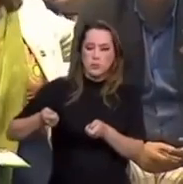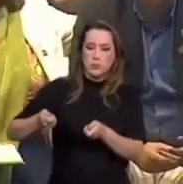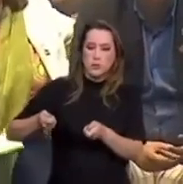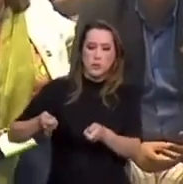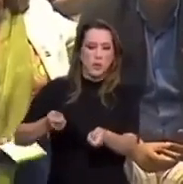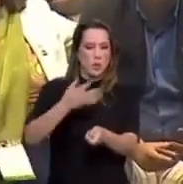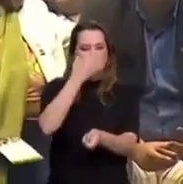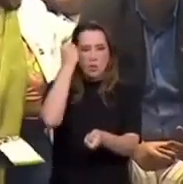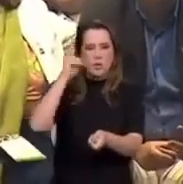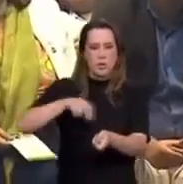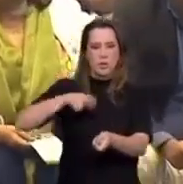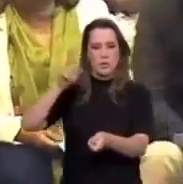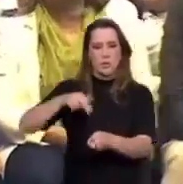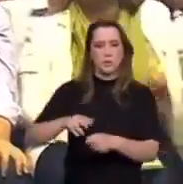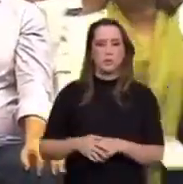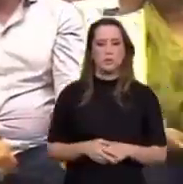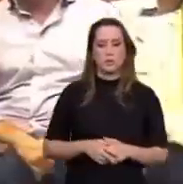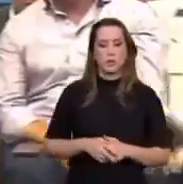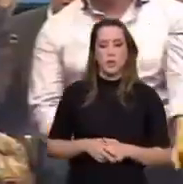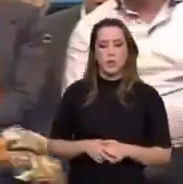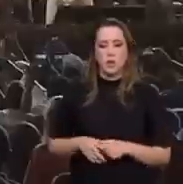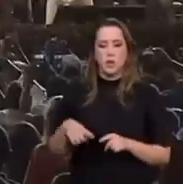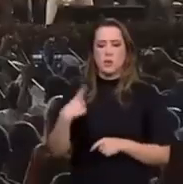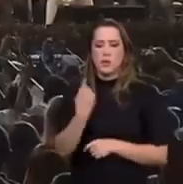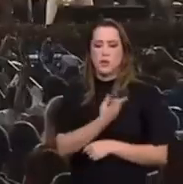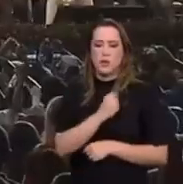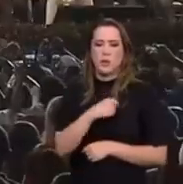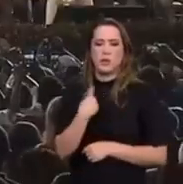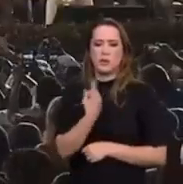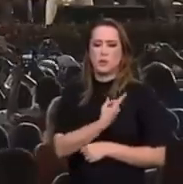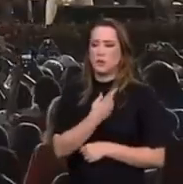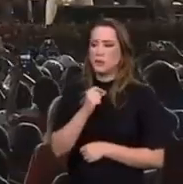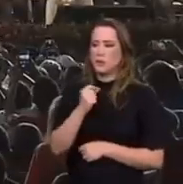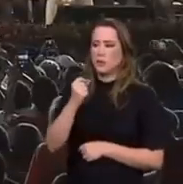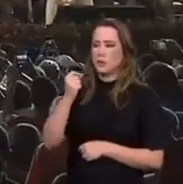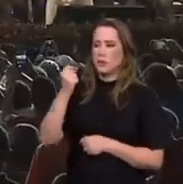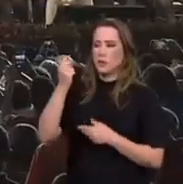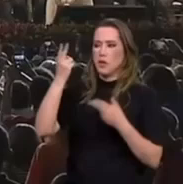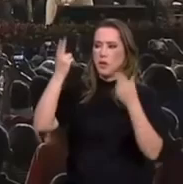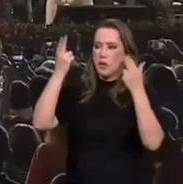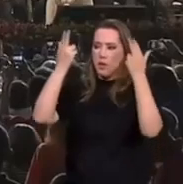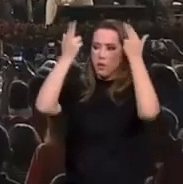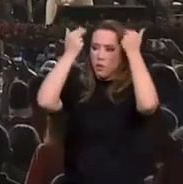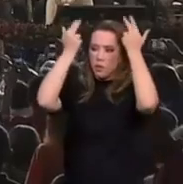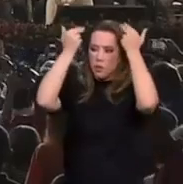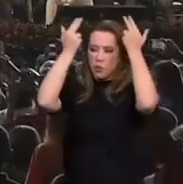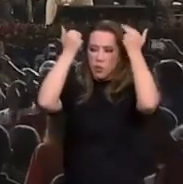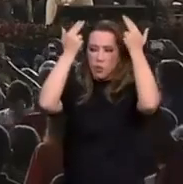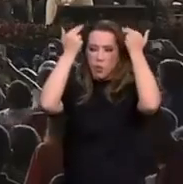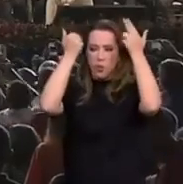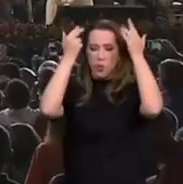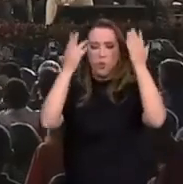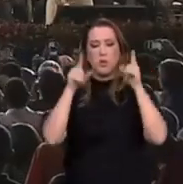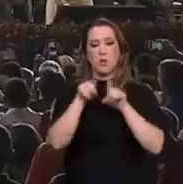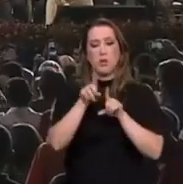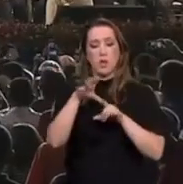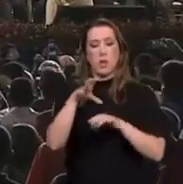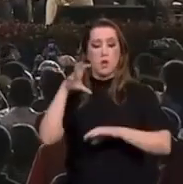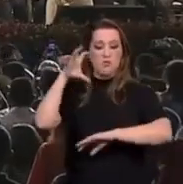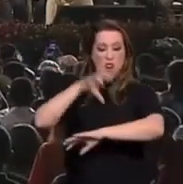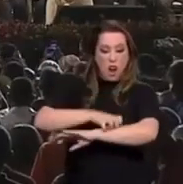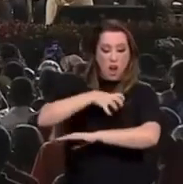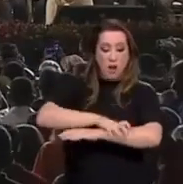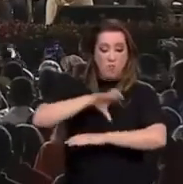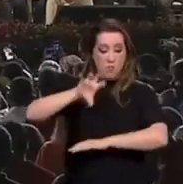Eu não esqueço nunca que uma vez uma jumenta tentou me comer. Ela me jogou no chão, pegou na minha